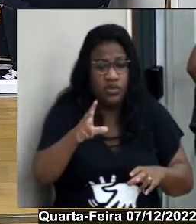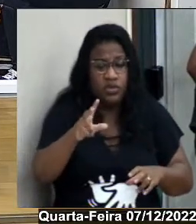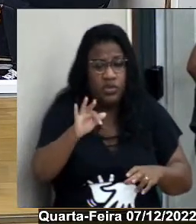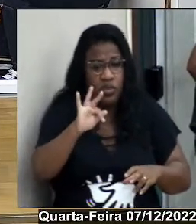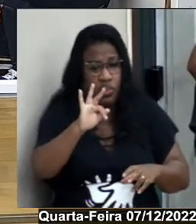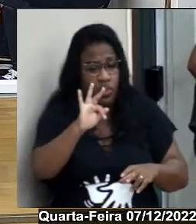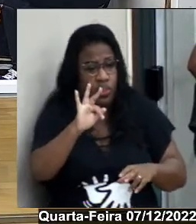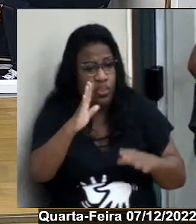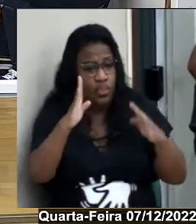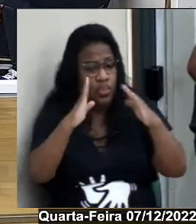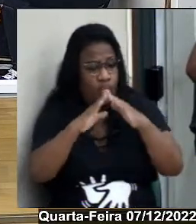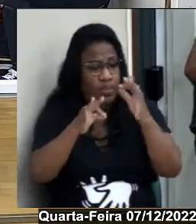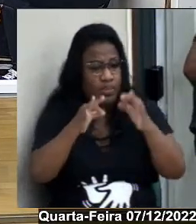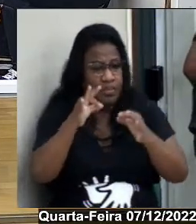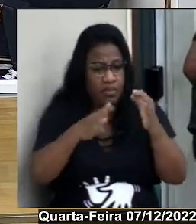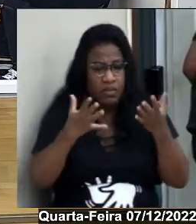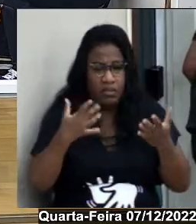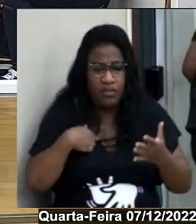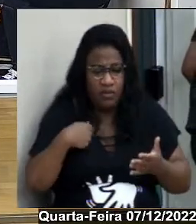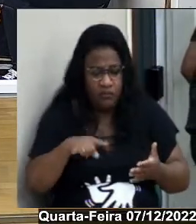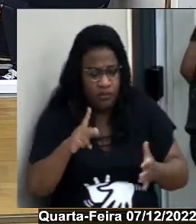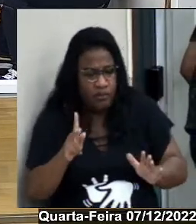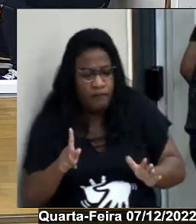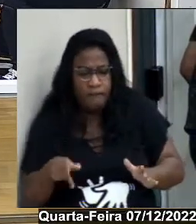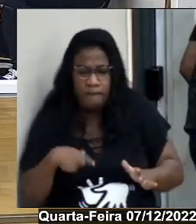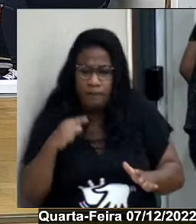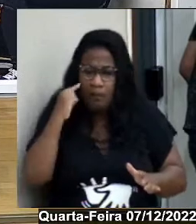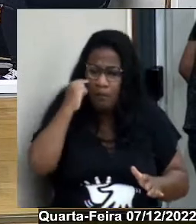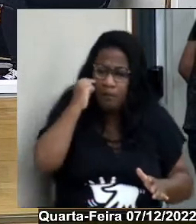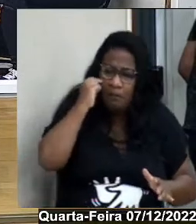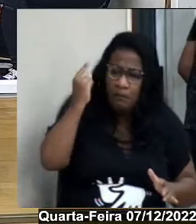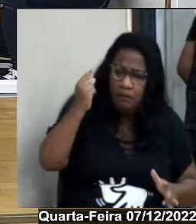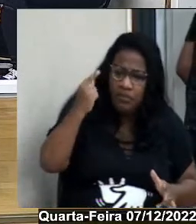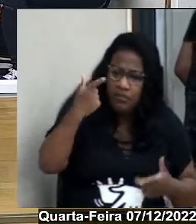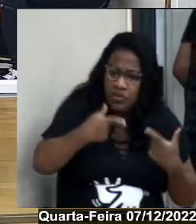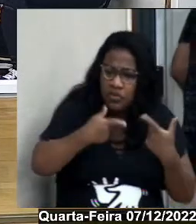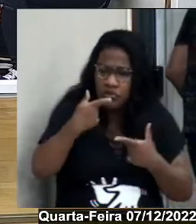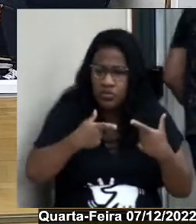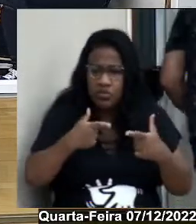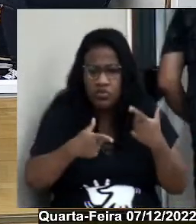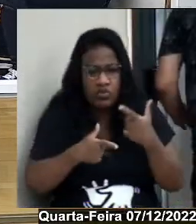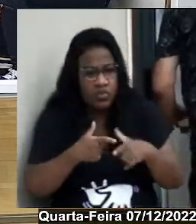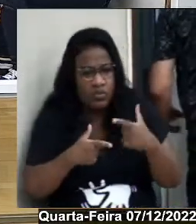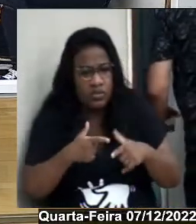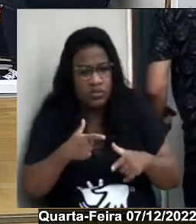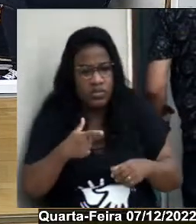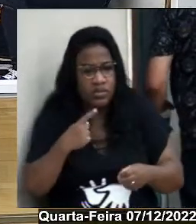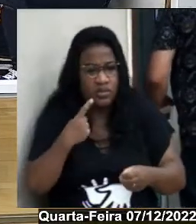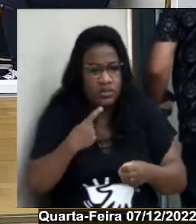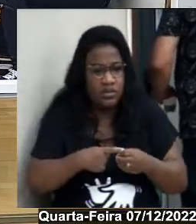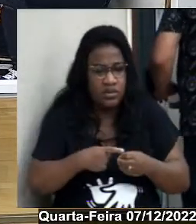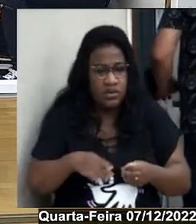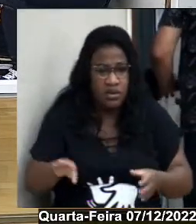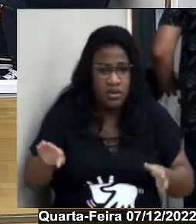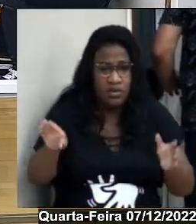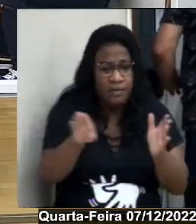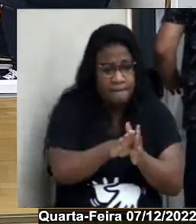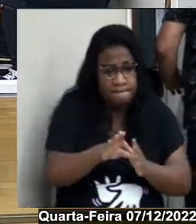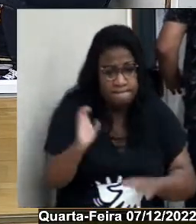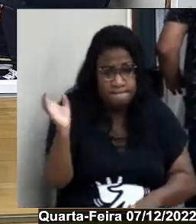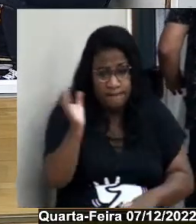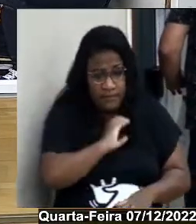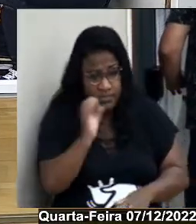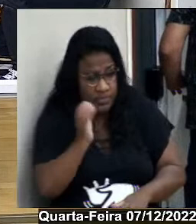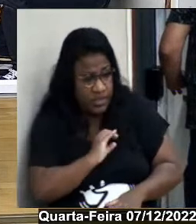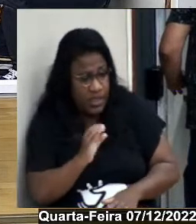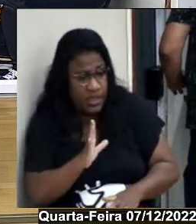presente. Os vereadores estavam fazendo não sei o quê, não estavam acompanhando as discussões da nossa cidade. E um projeto chega em regime